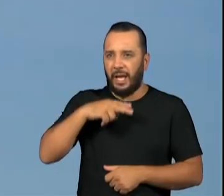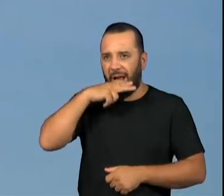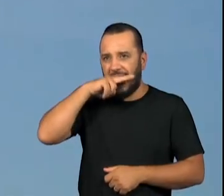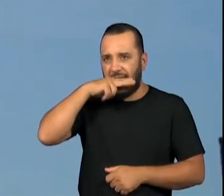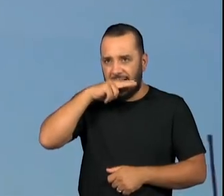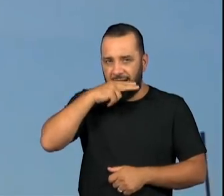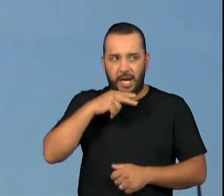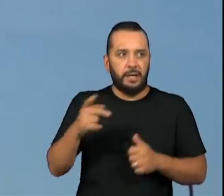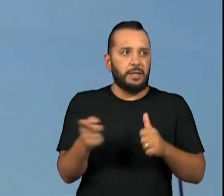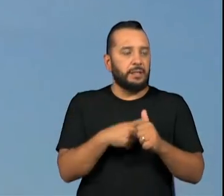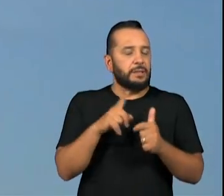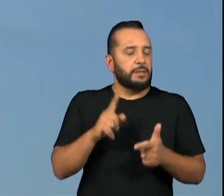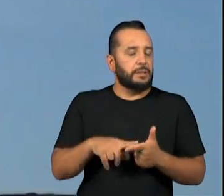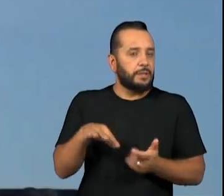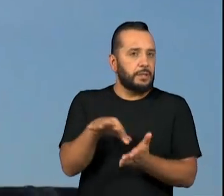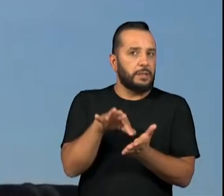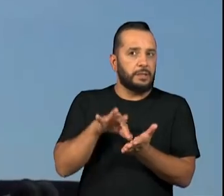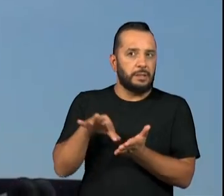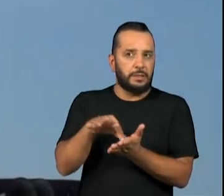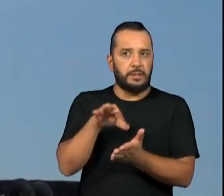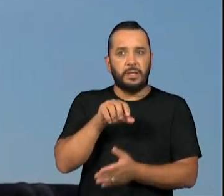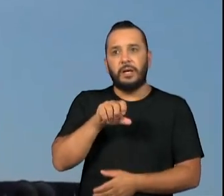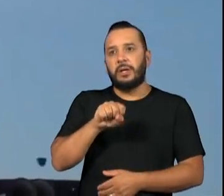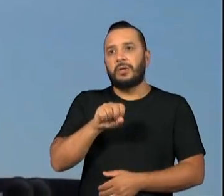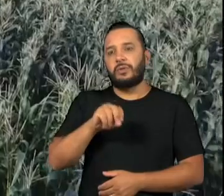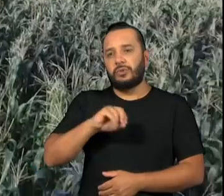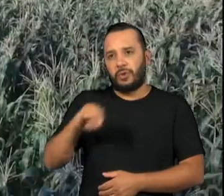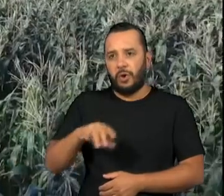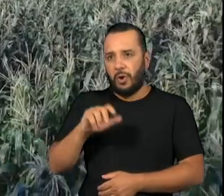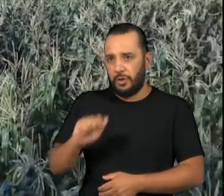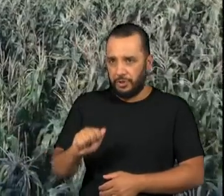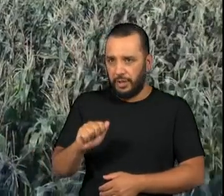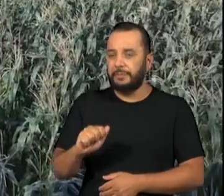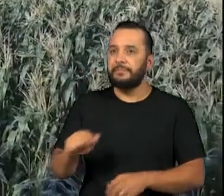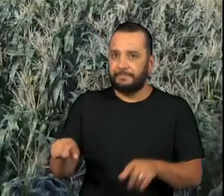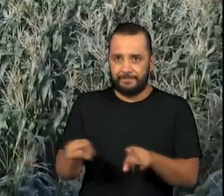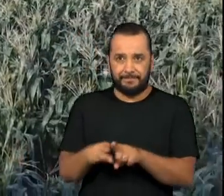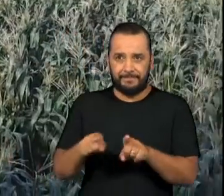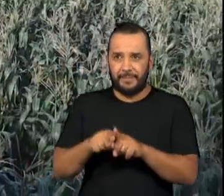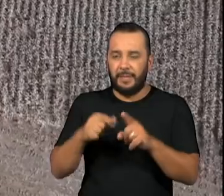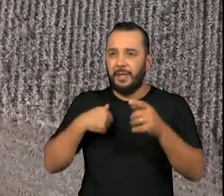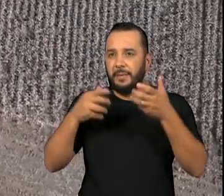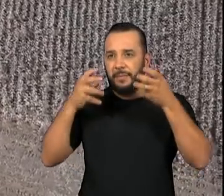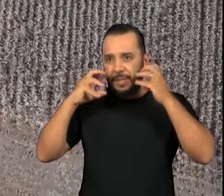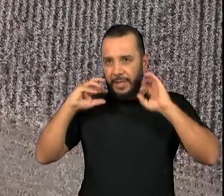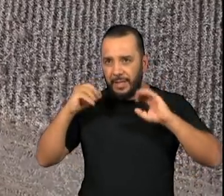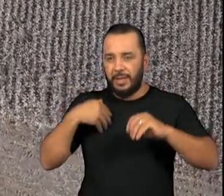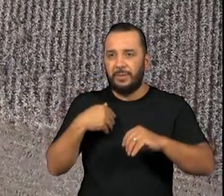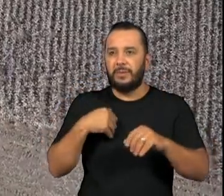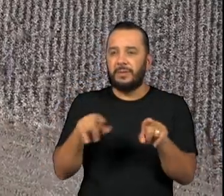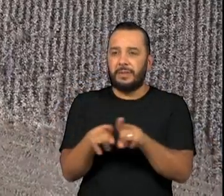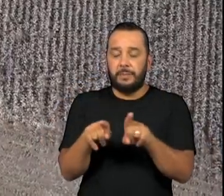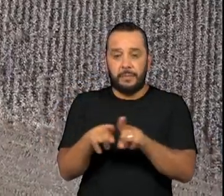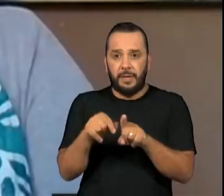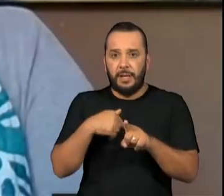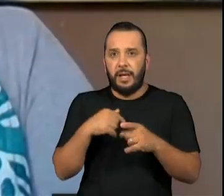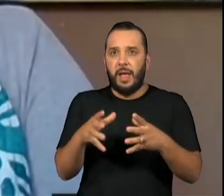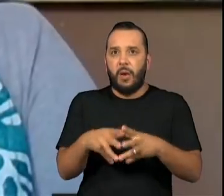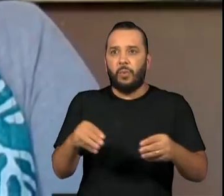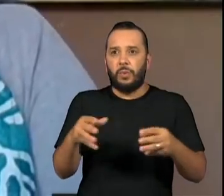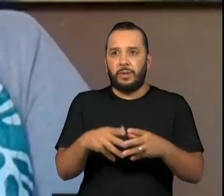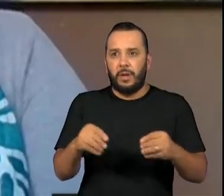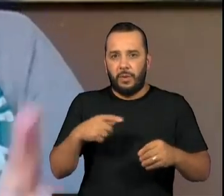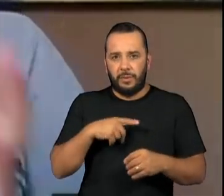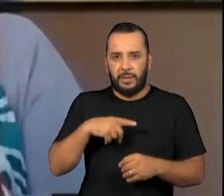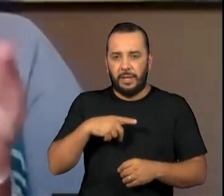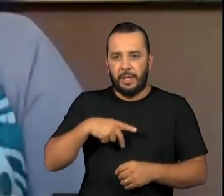tem bastante soja, e aí a entre-safra da soja, né, que é o milho, o algodão, e muita pecuária